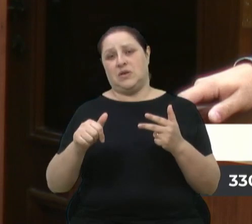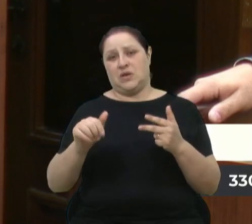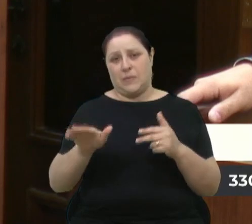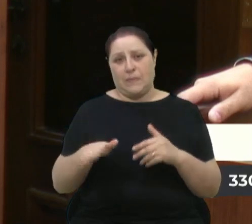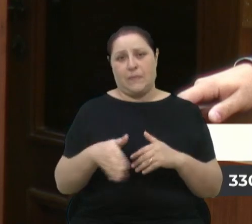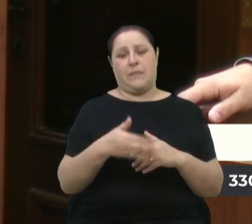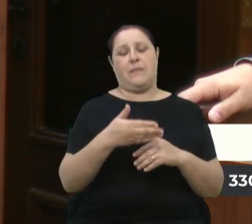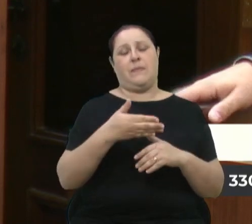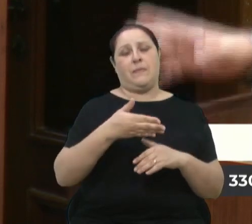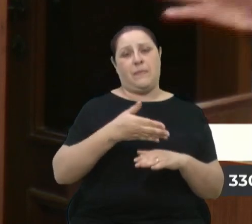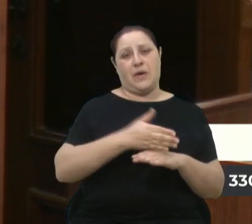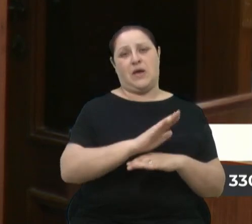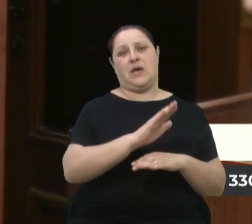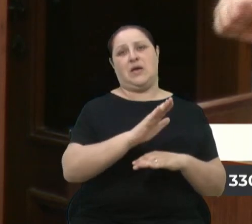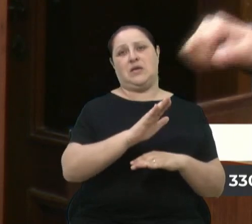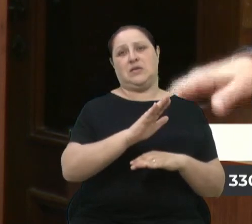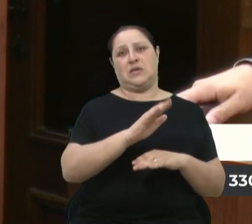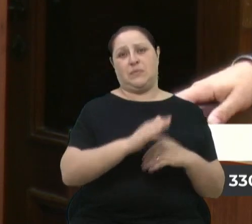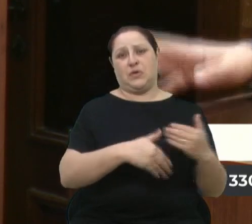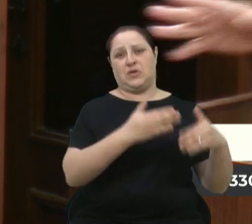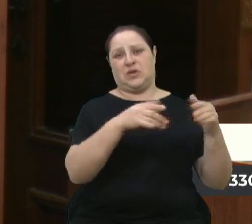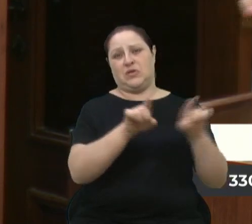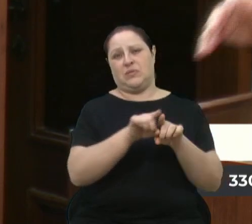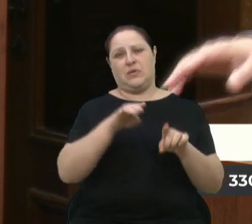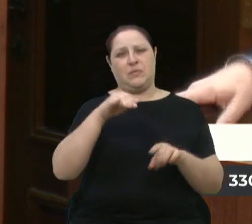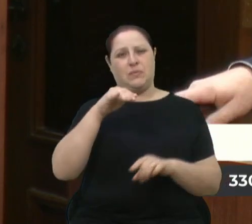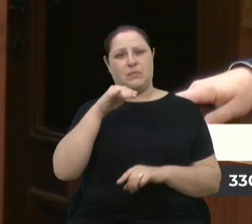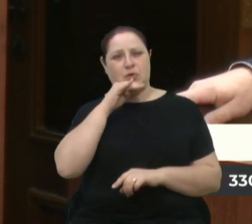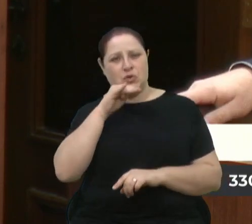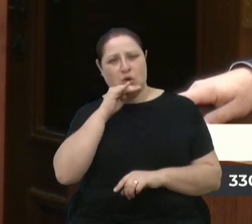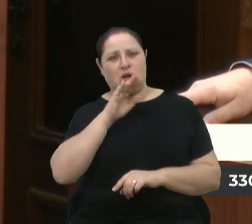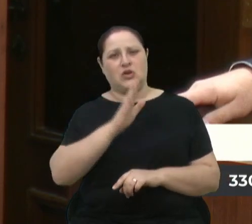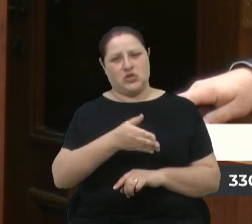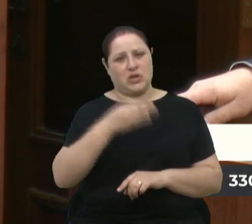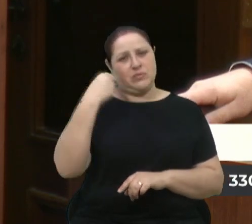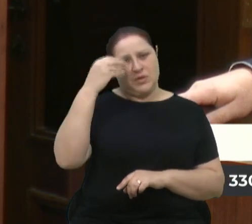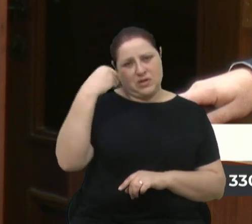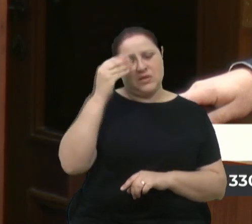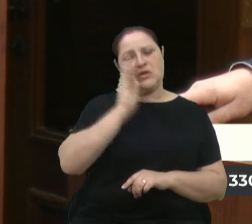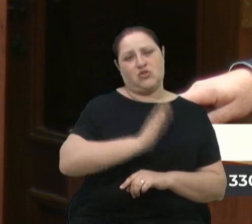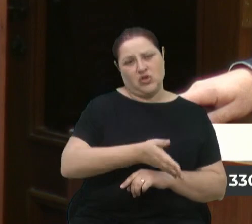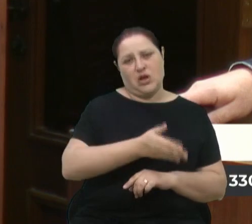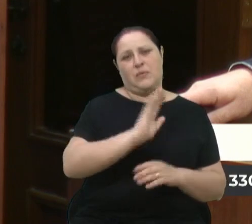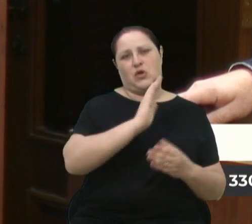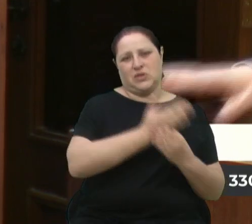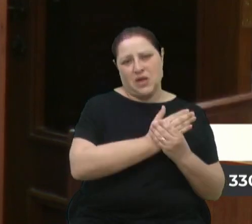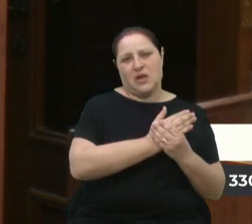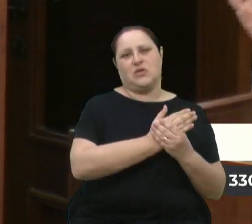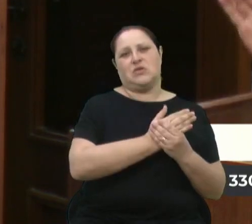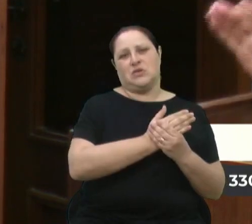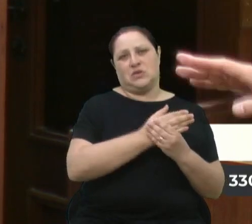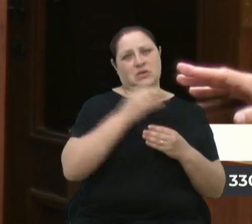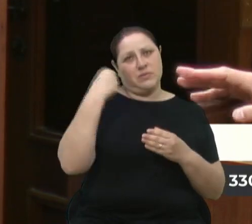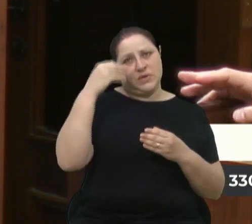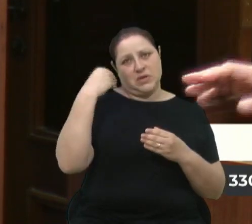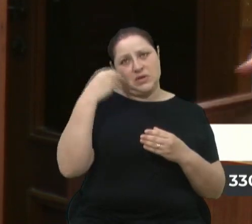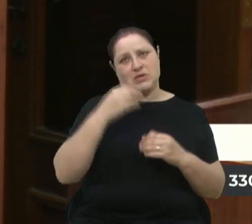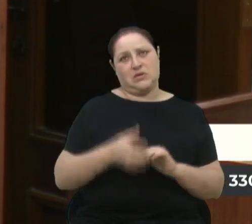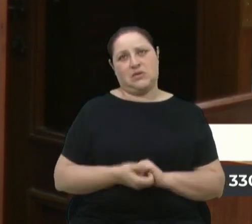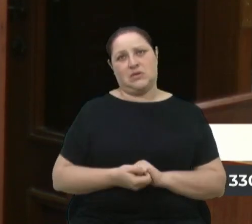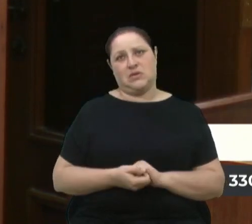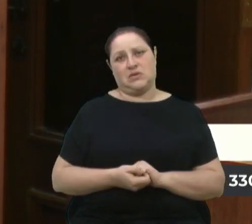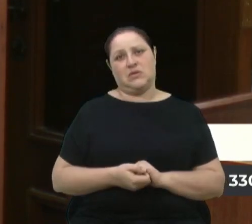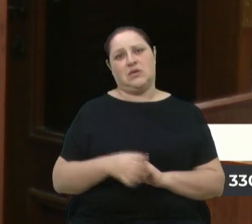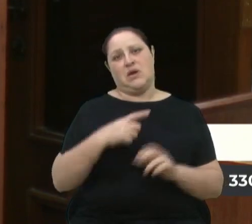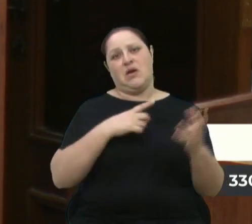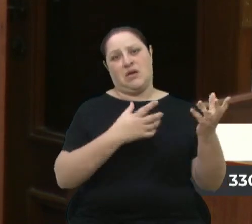desses, vereador Bortola, que também já passou, outros vereadores que também passaram, né, é a crítica, e